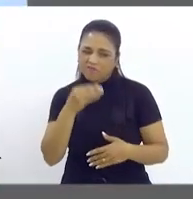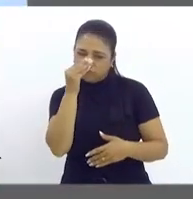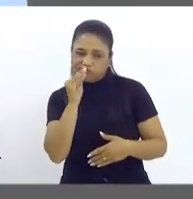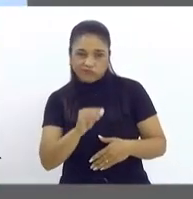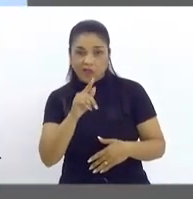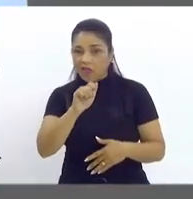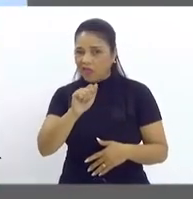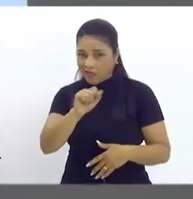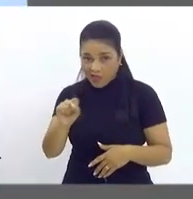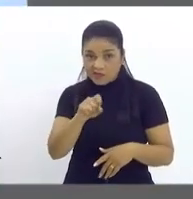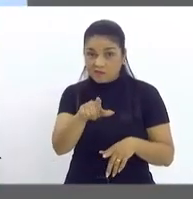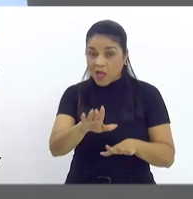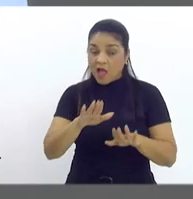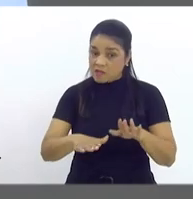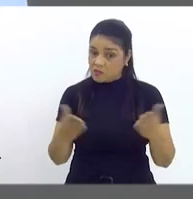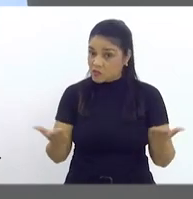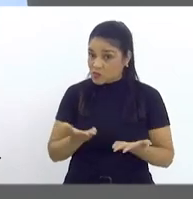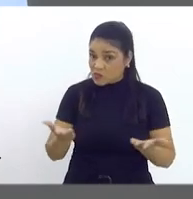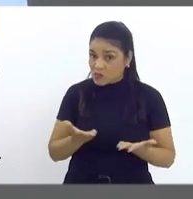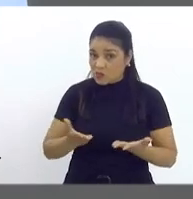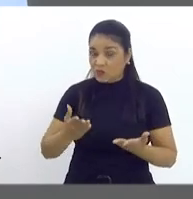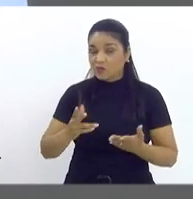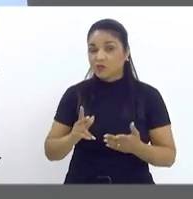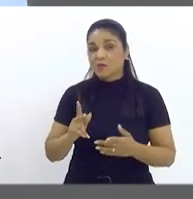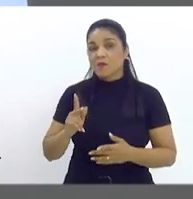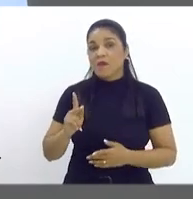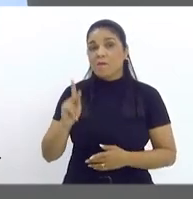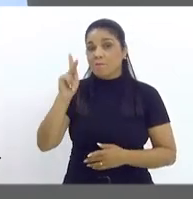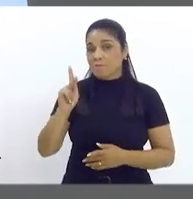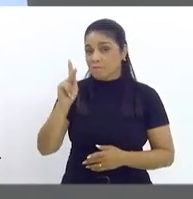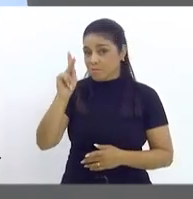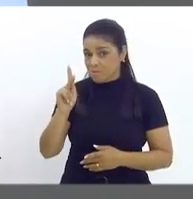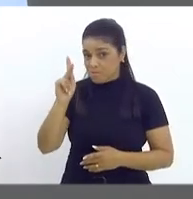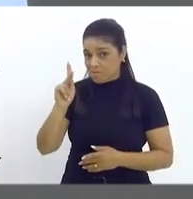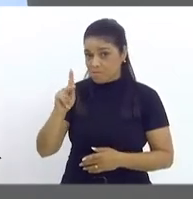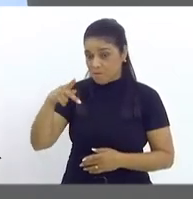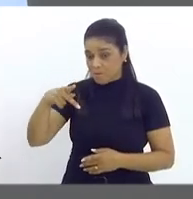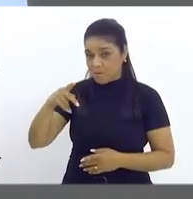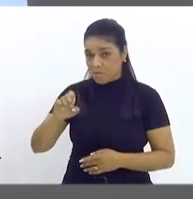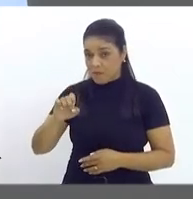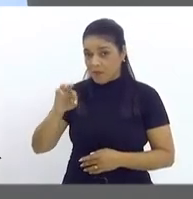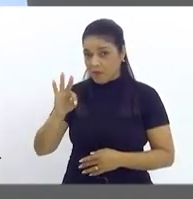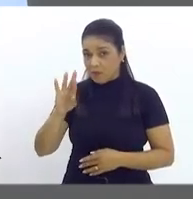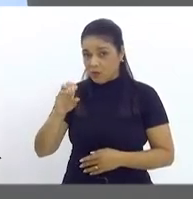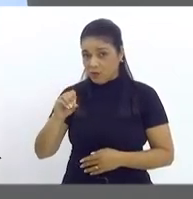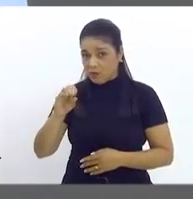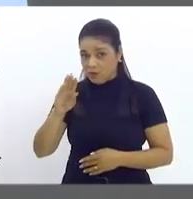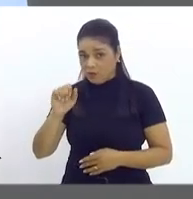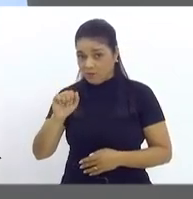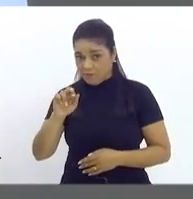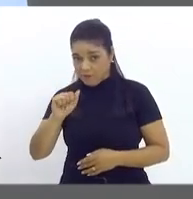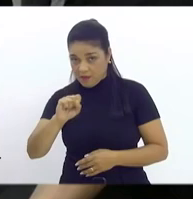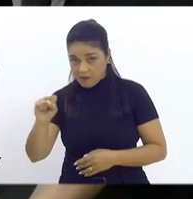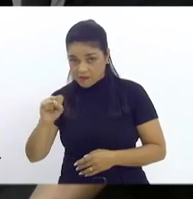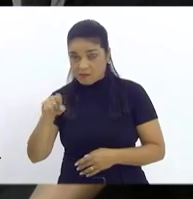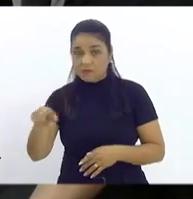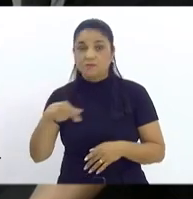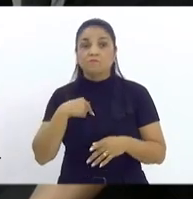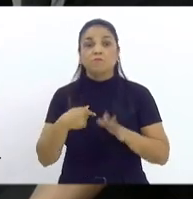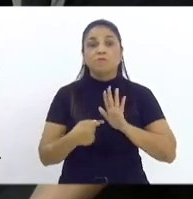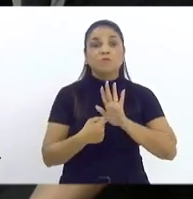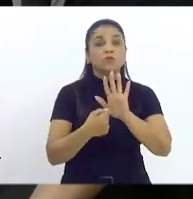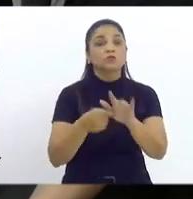hoje como chama a Petrobras, PPI, né? Paridade de preço internacional. Então, o